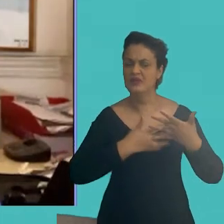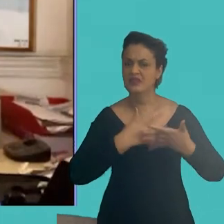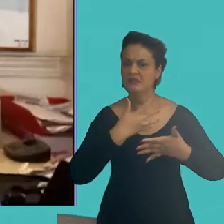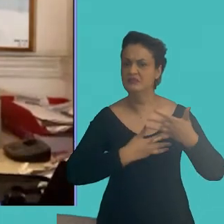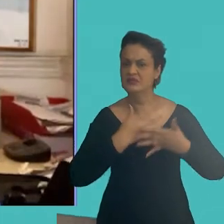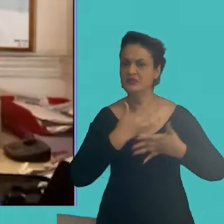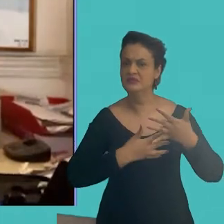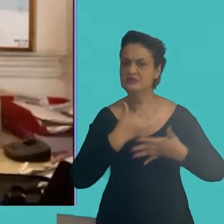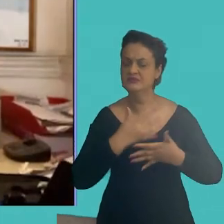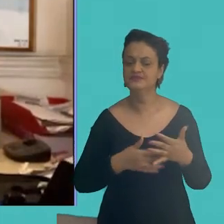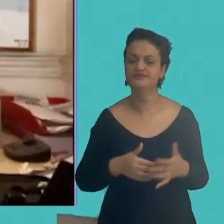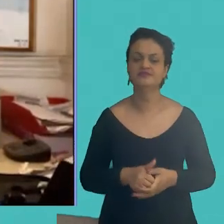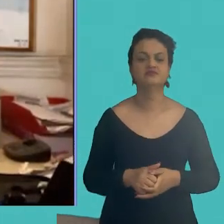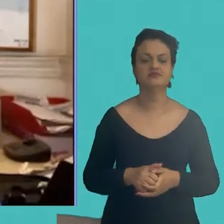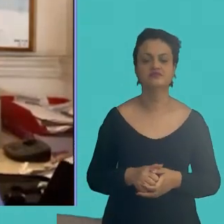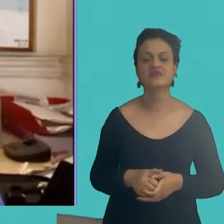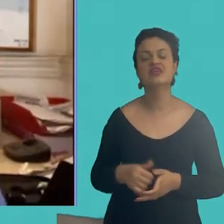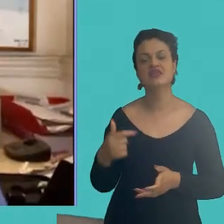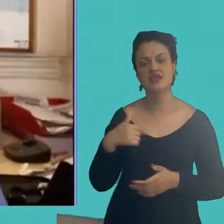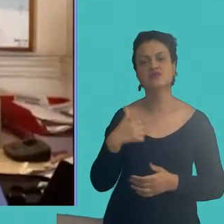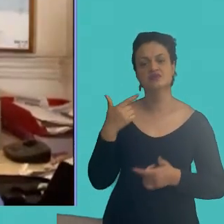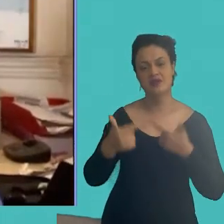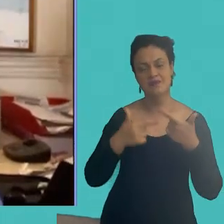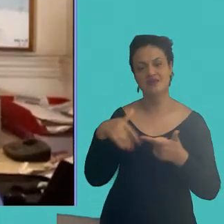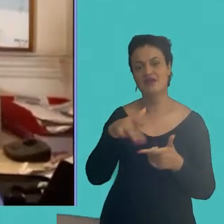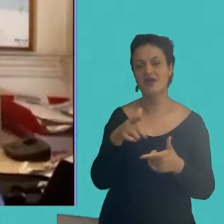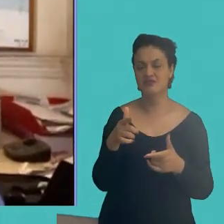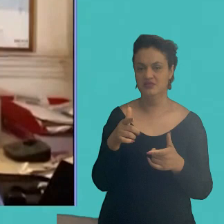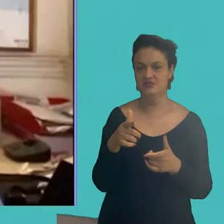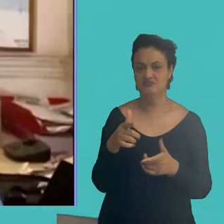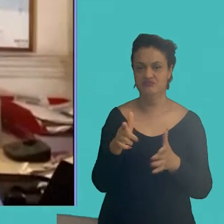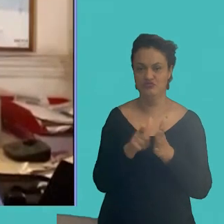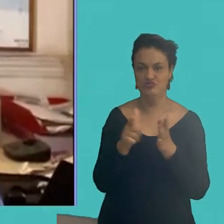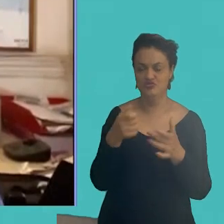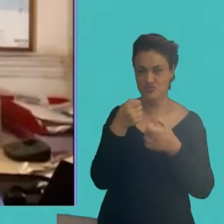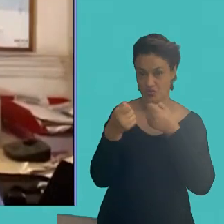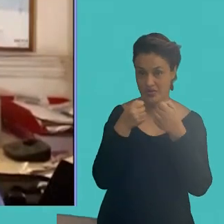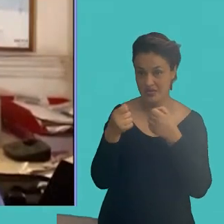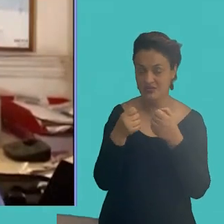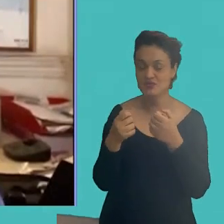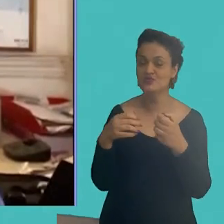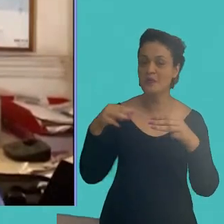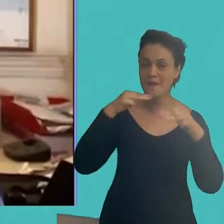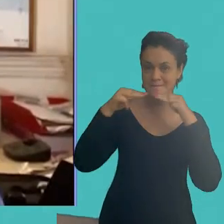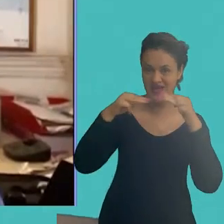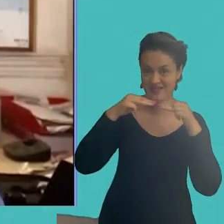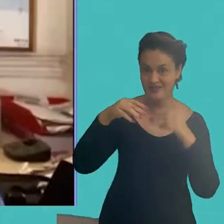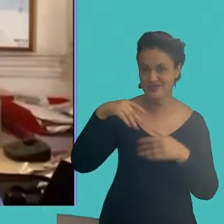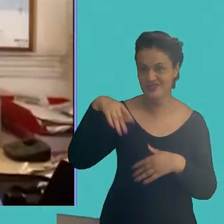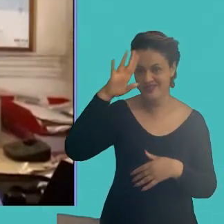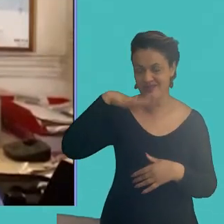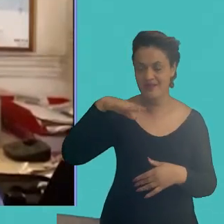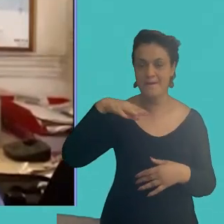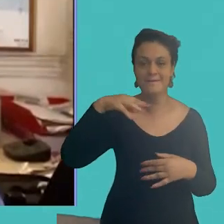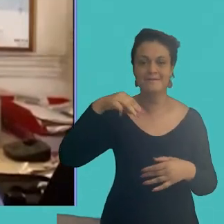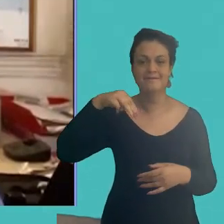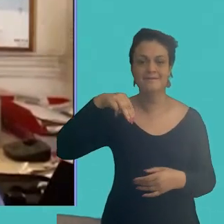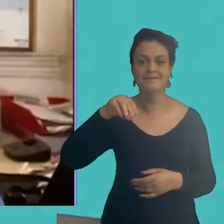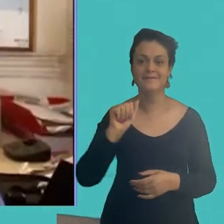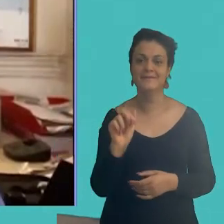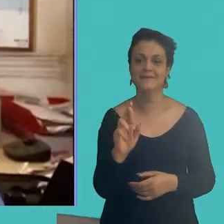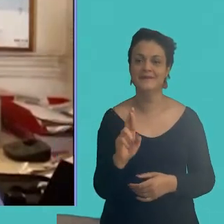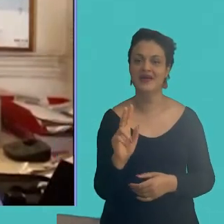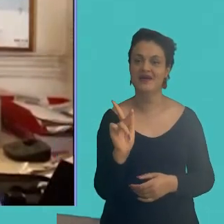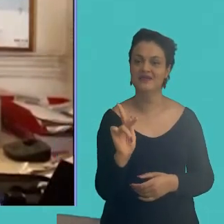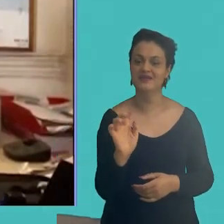falo como jornalista especializado em imagem e marketing político, é um péssimo marketing político